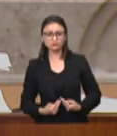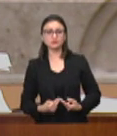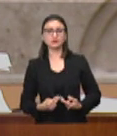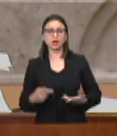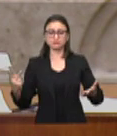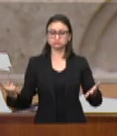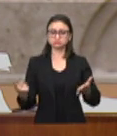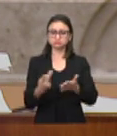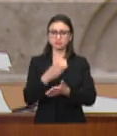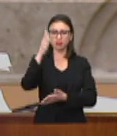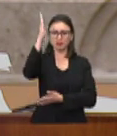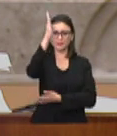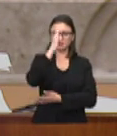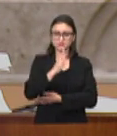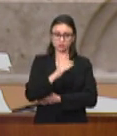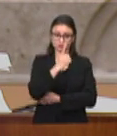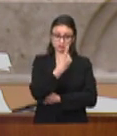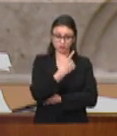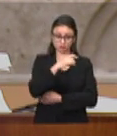ocorridas no Brasil entre